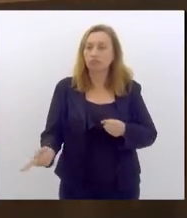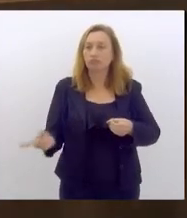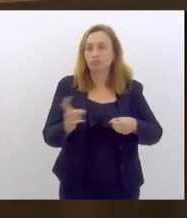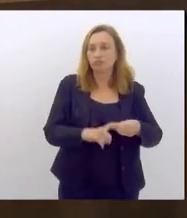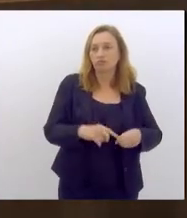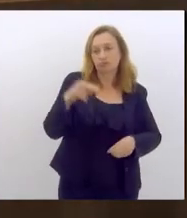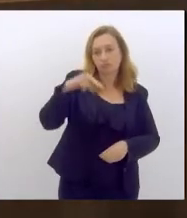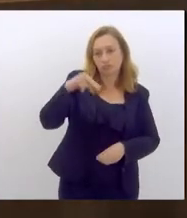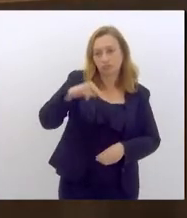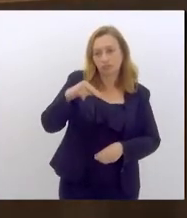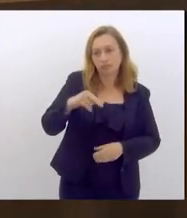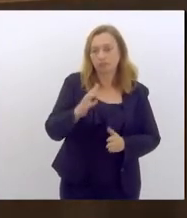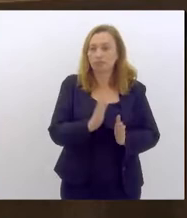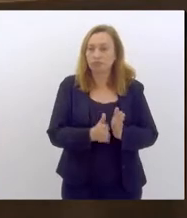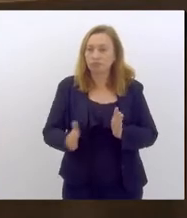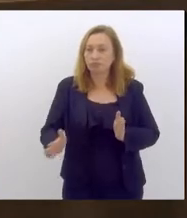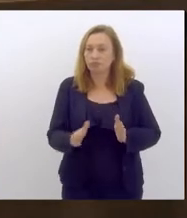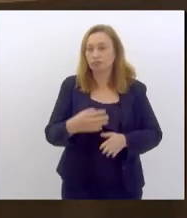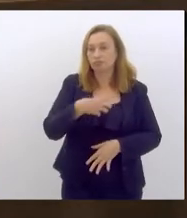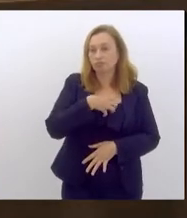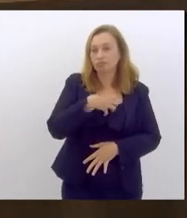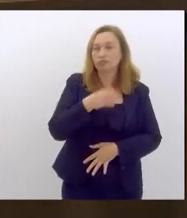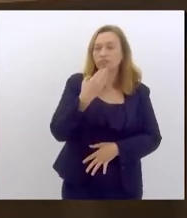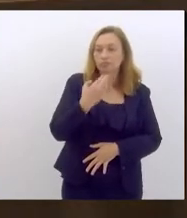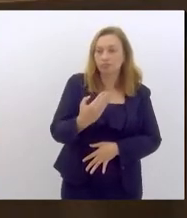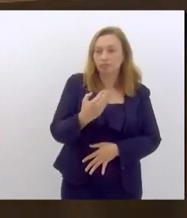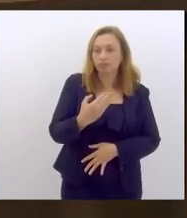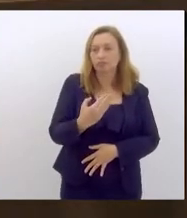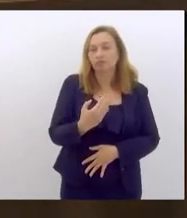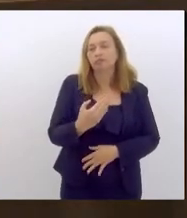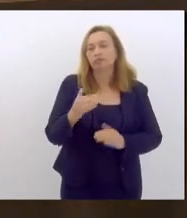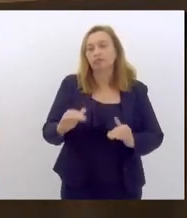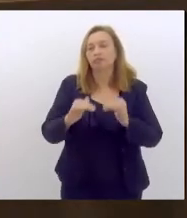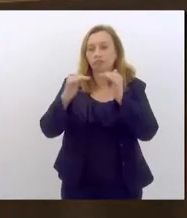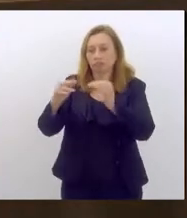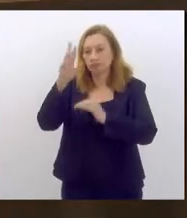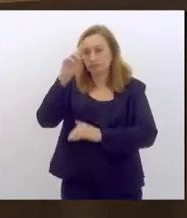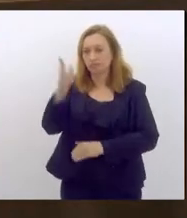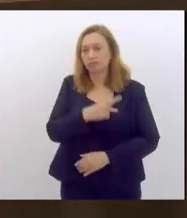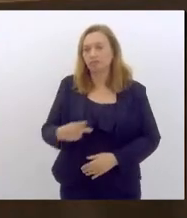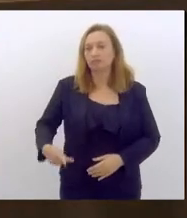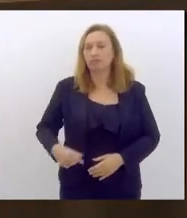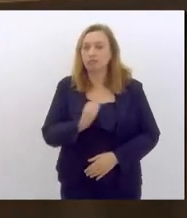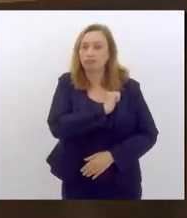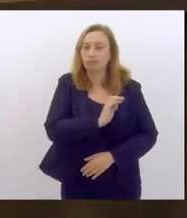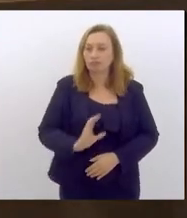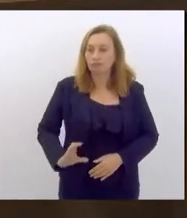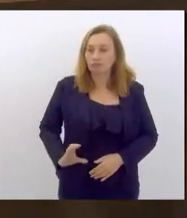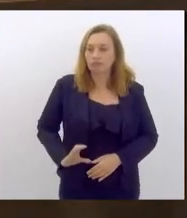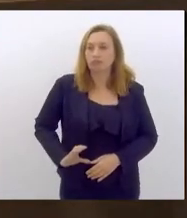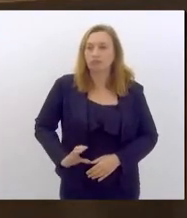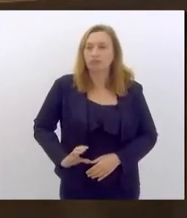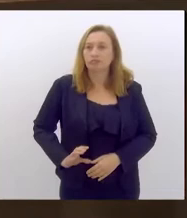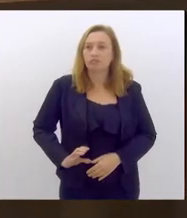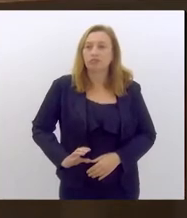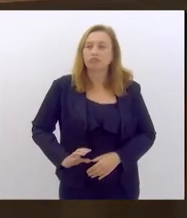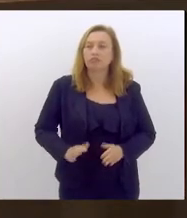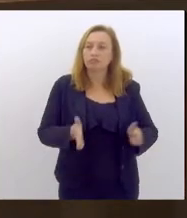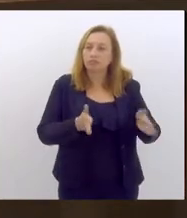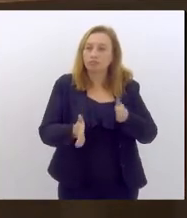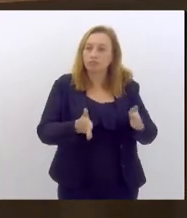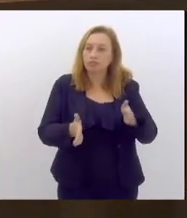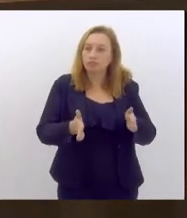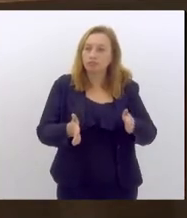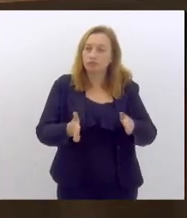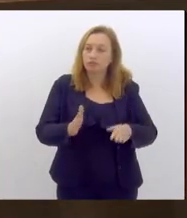novembro, a questão de ordem que eu faço é no sentido de solicitar a Vossa Excelência e ao presidente André Siciliano que possam estender o período de